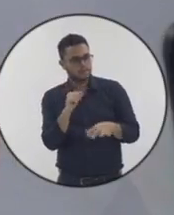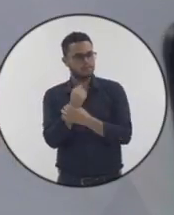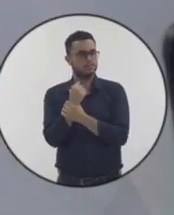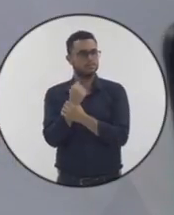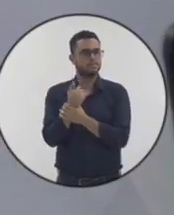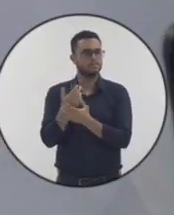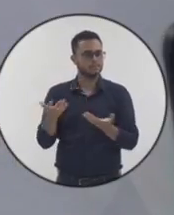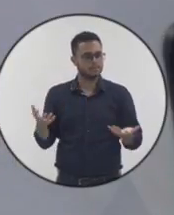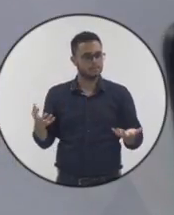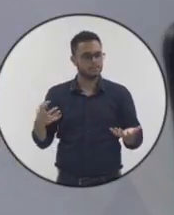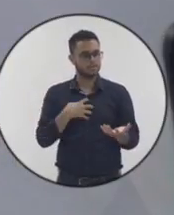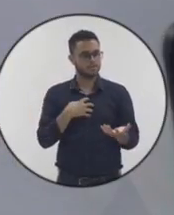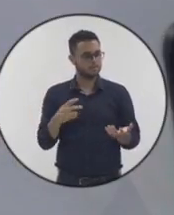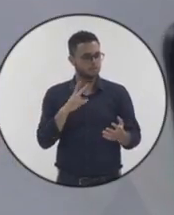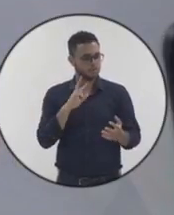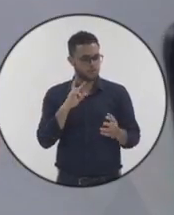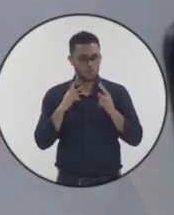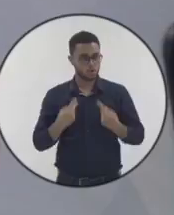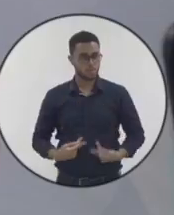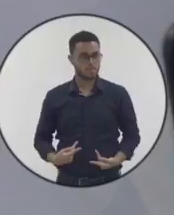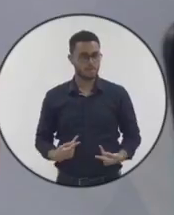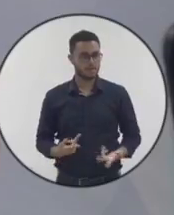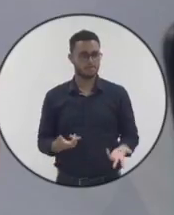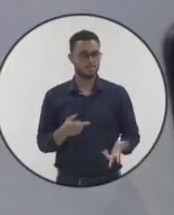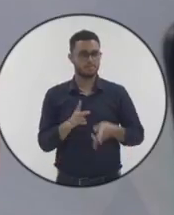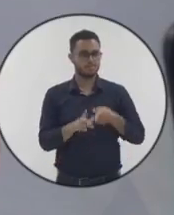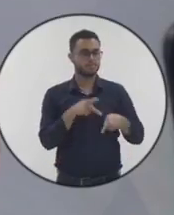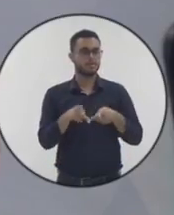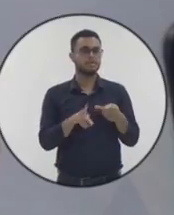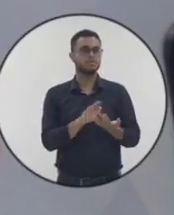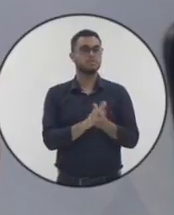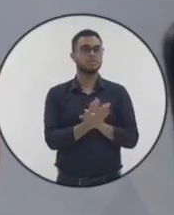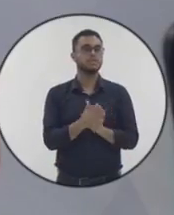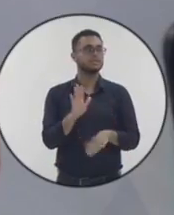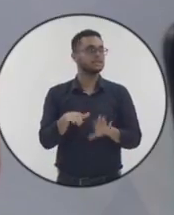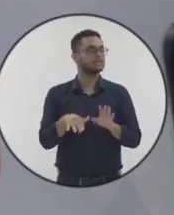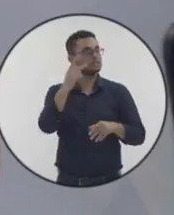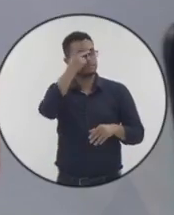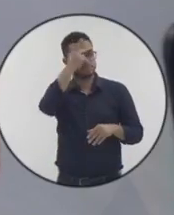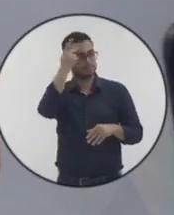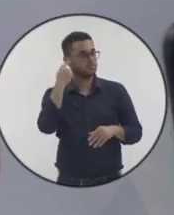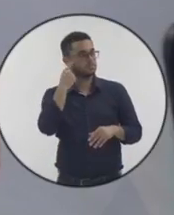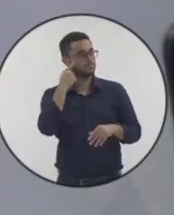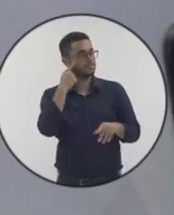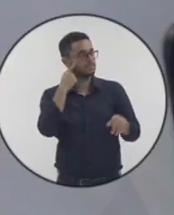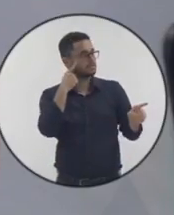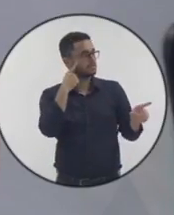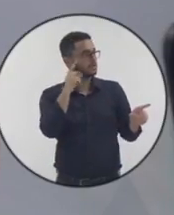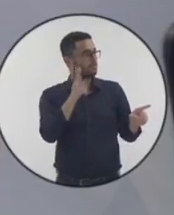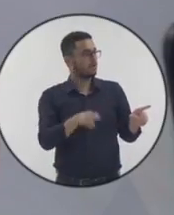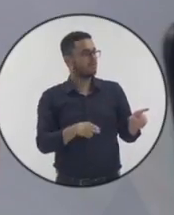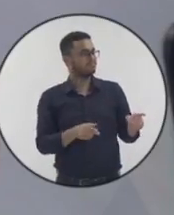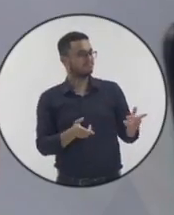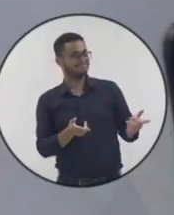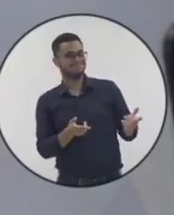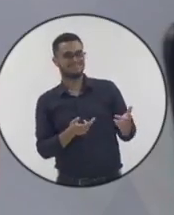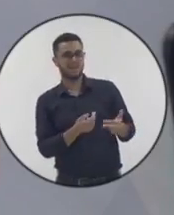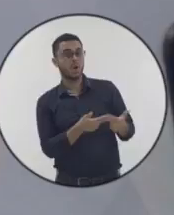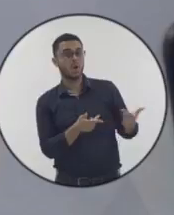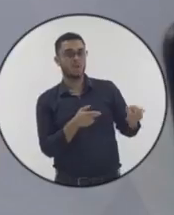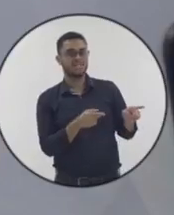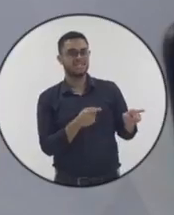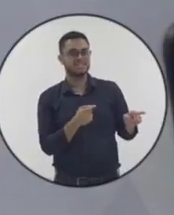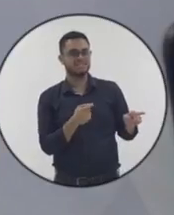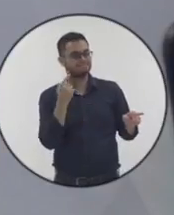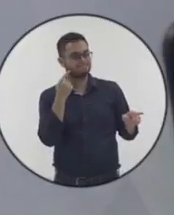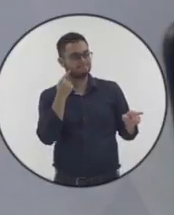da população trans, que muitas vezes é tida como um isso, né, uma coisificação,